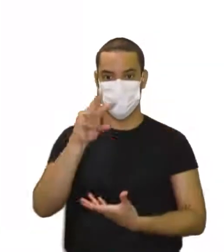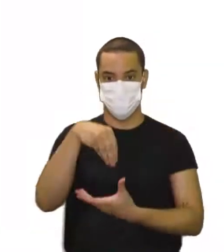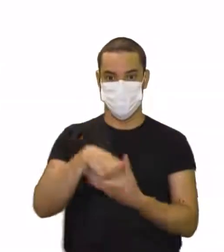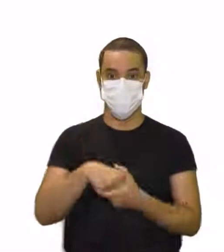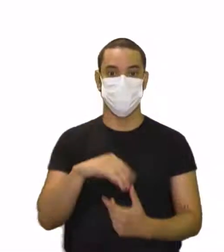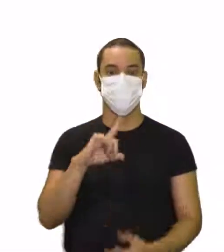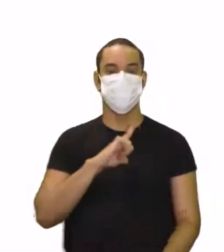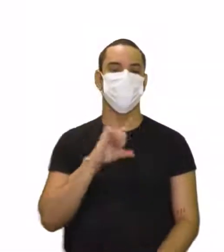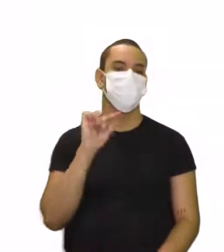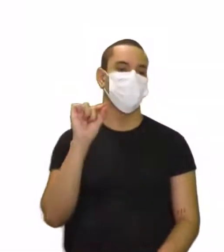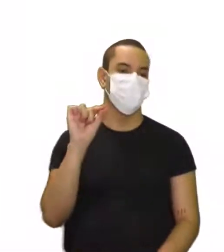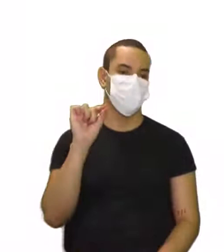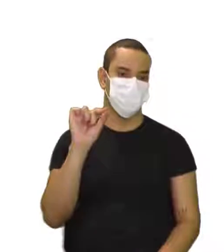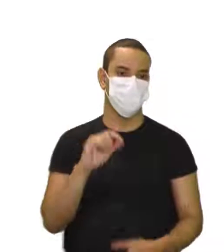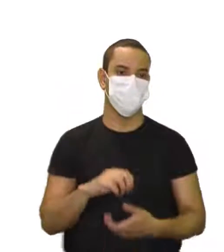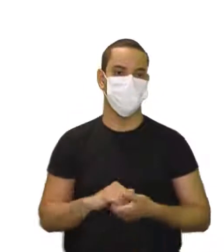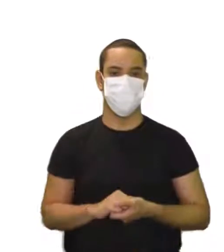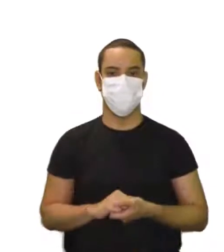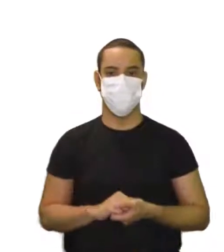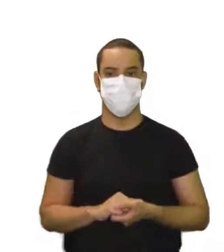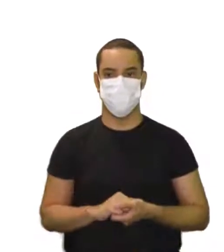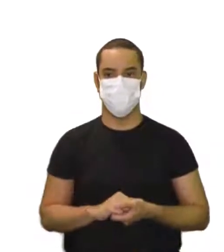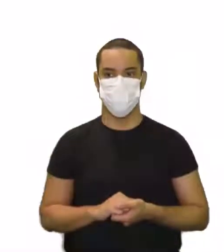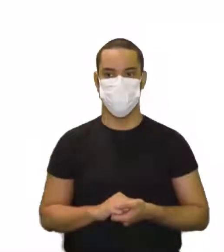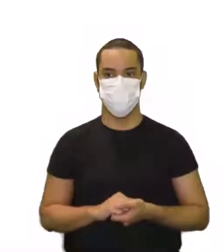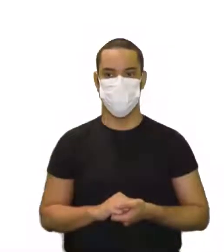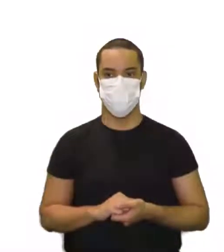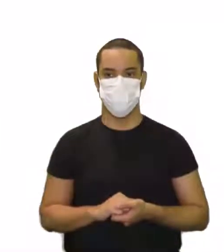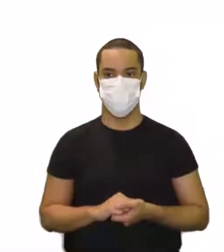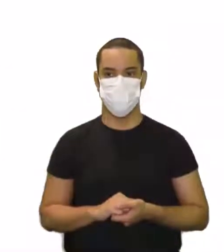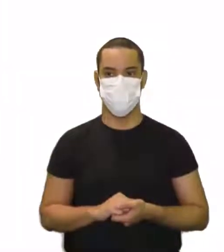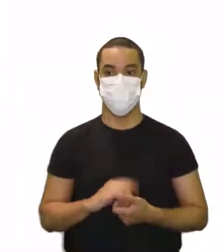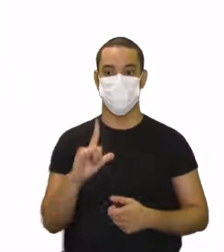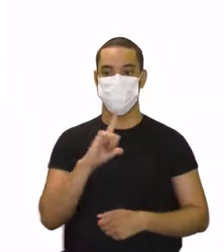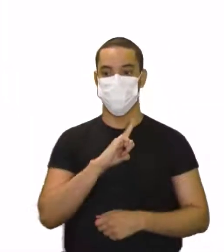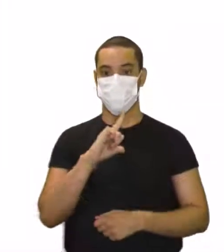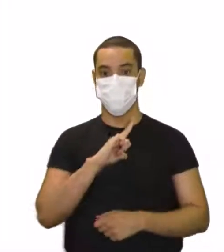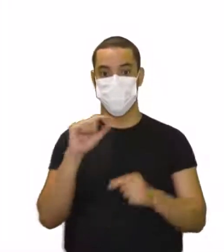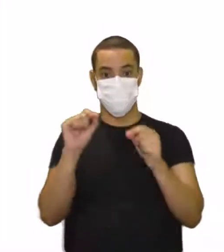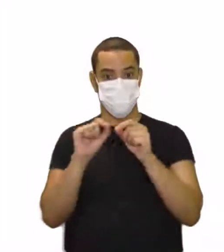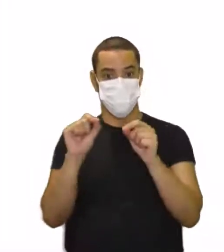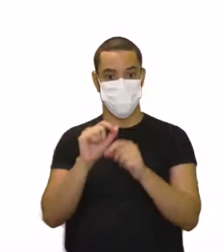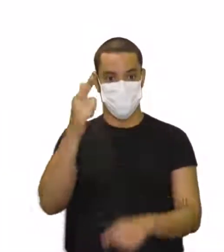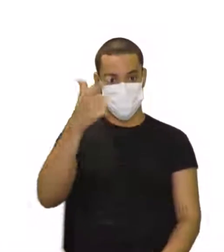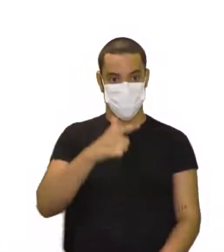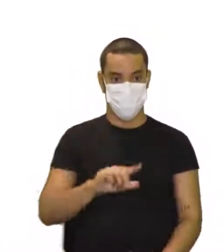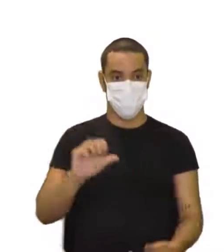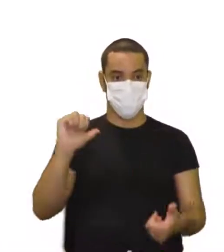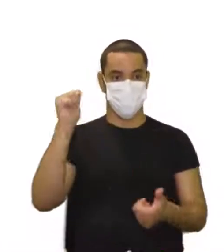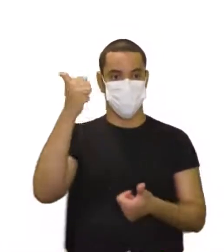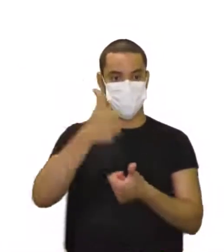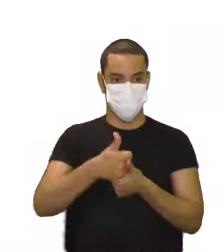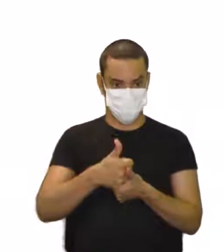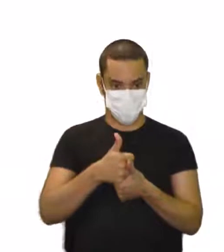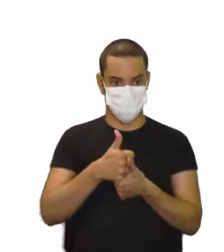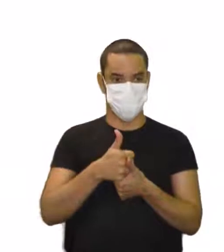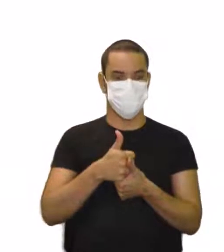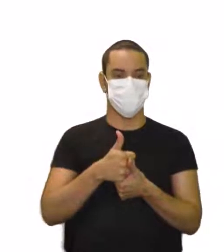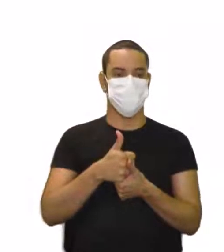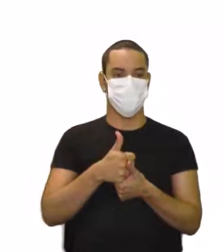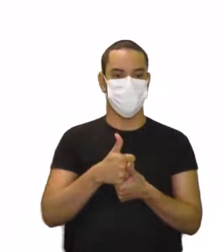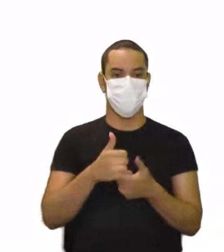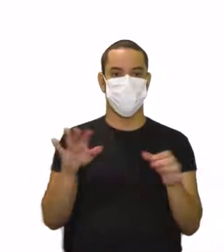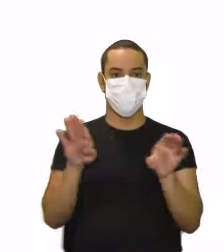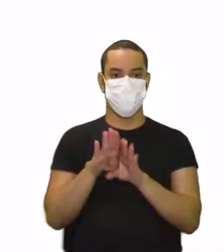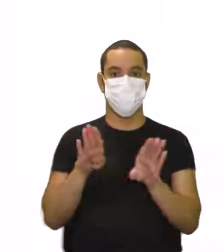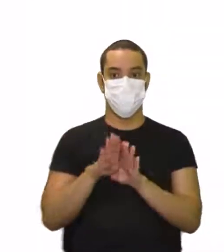o seguinte. Então, olha só, eu vou ter aqui, ó, que refazer. Substitui o V',